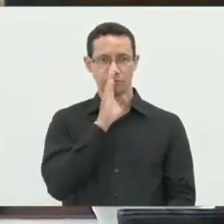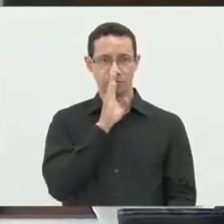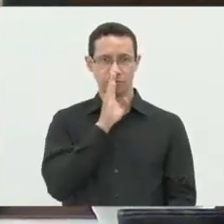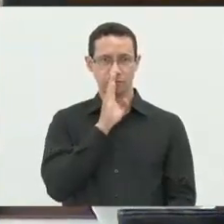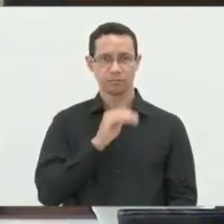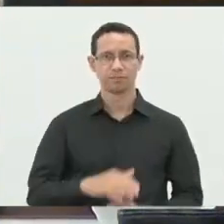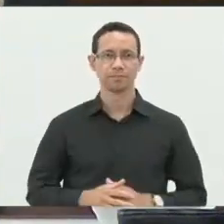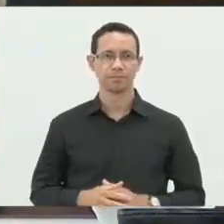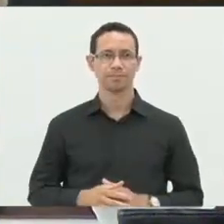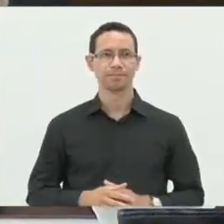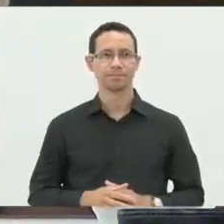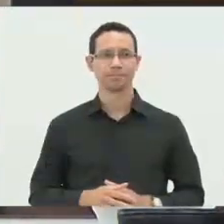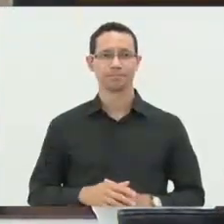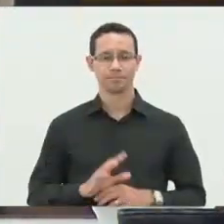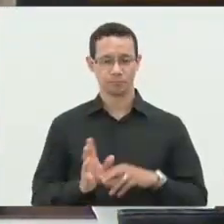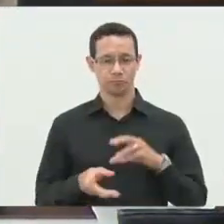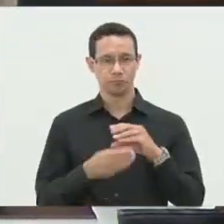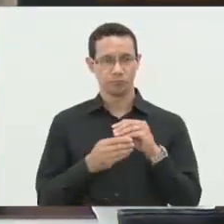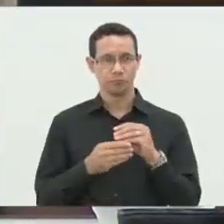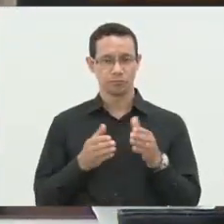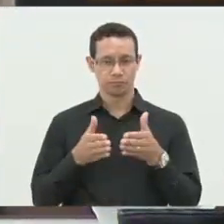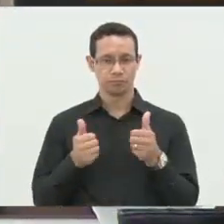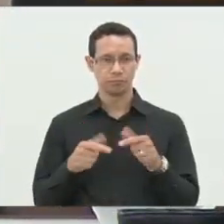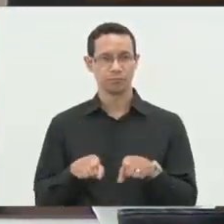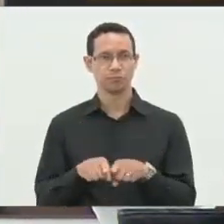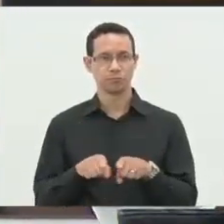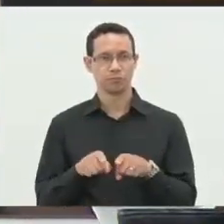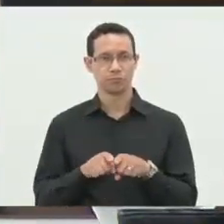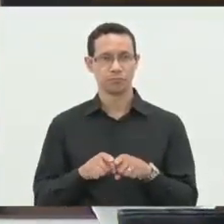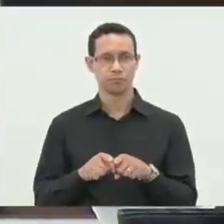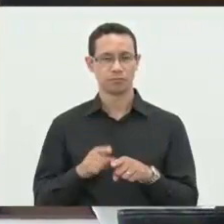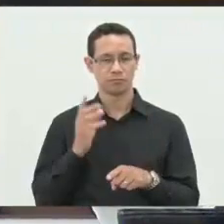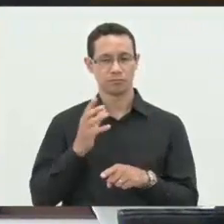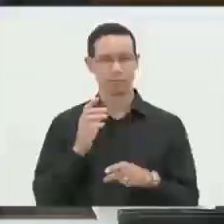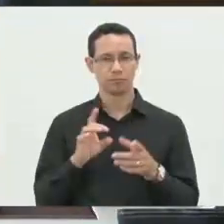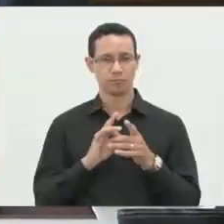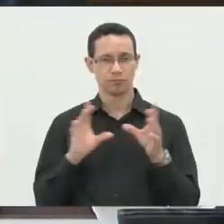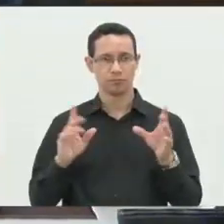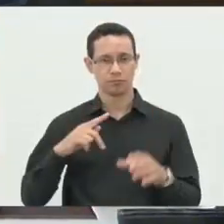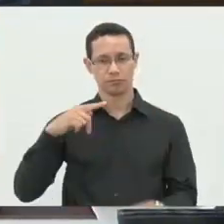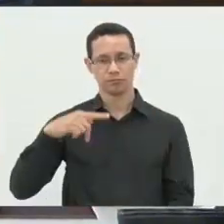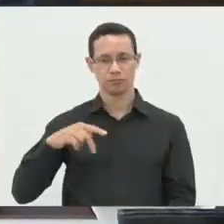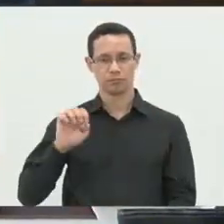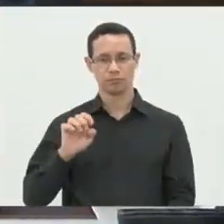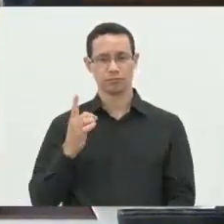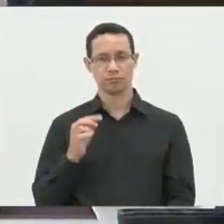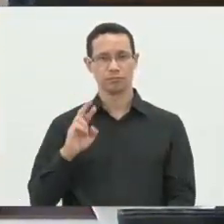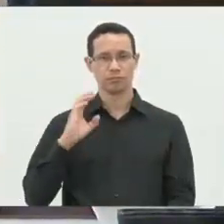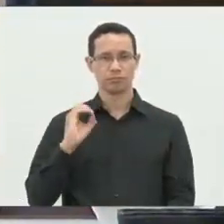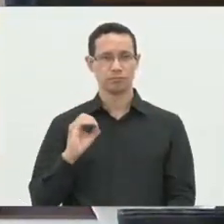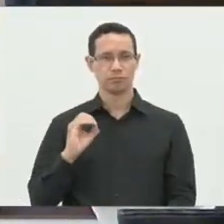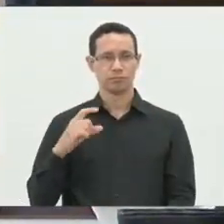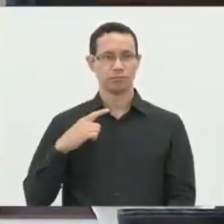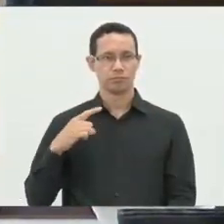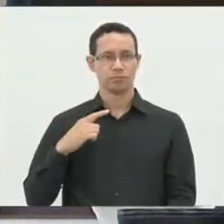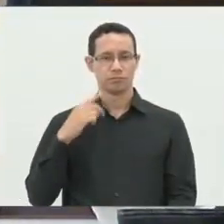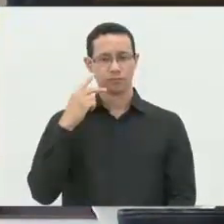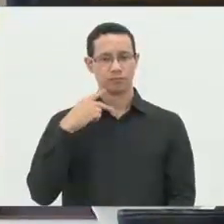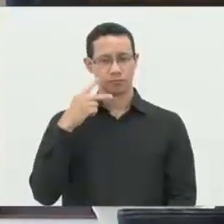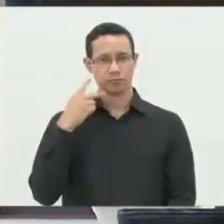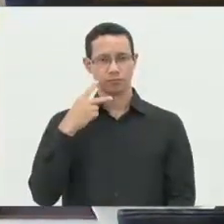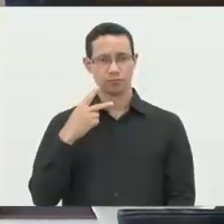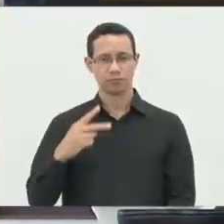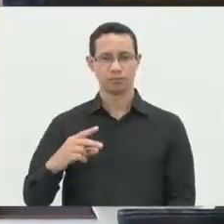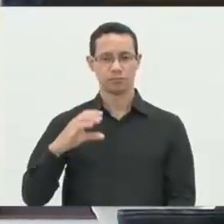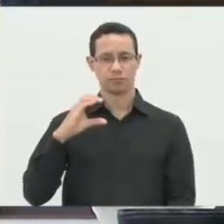incluindo o que foi pedido na Tribuna Livre pelo Pedro né pela vereadora do Ceará se eu não